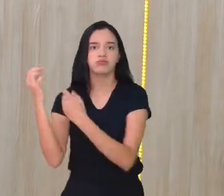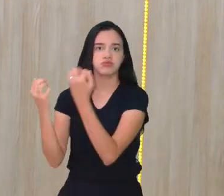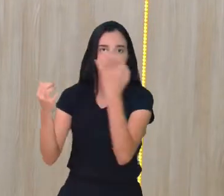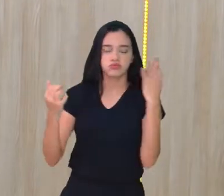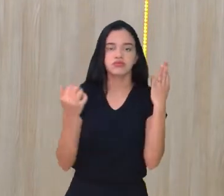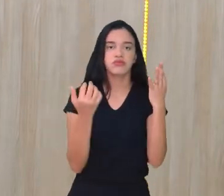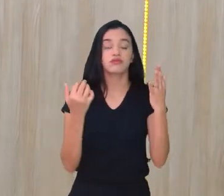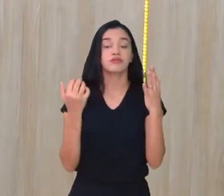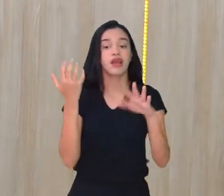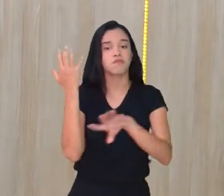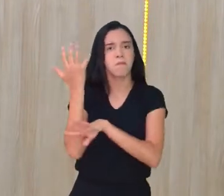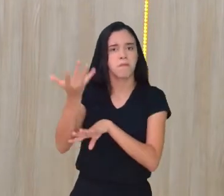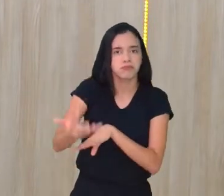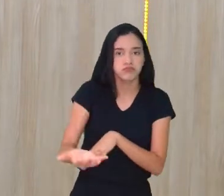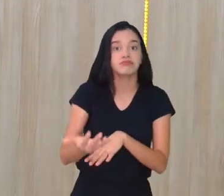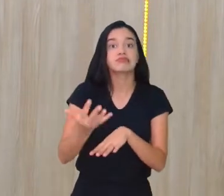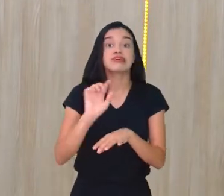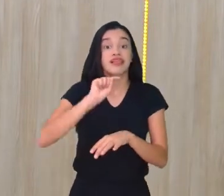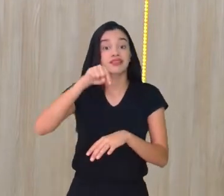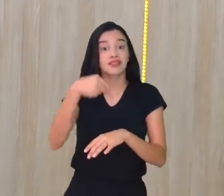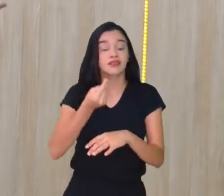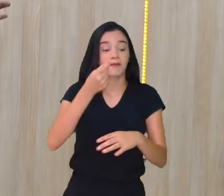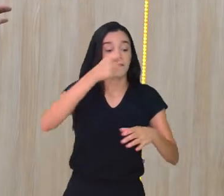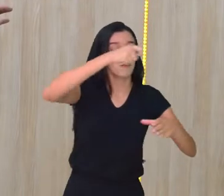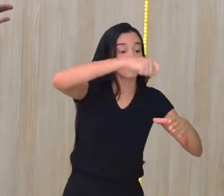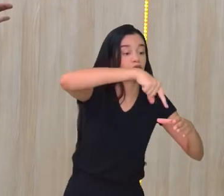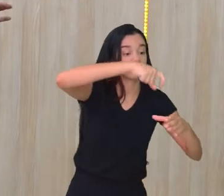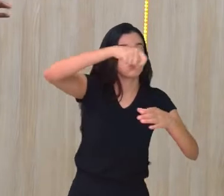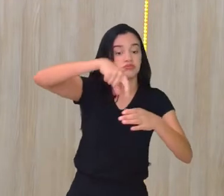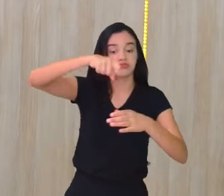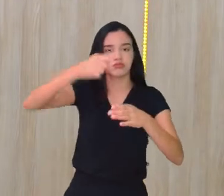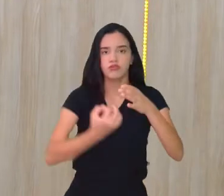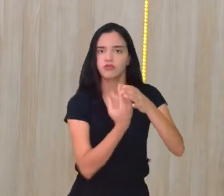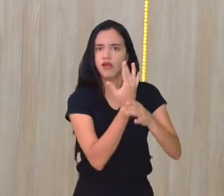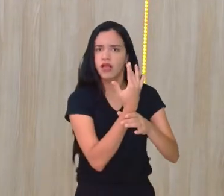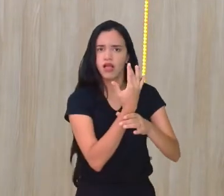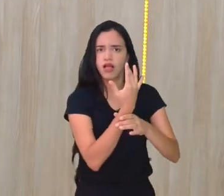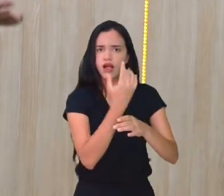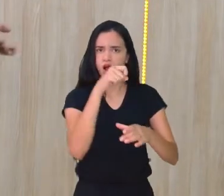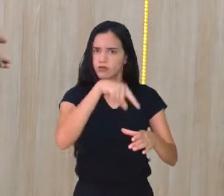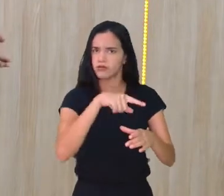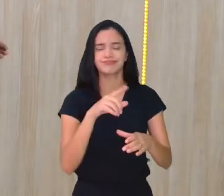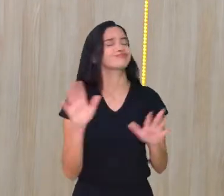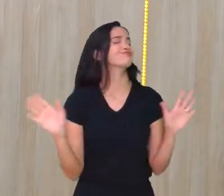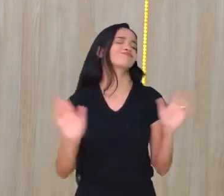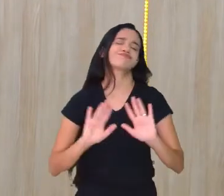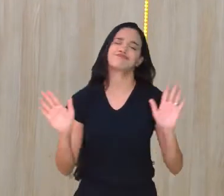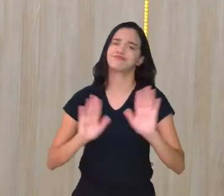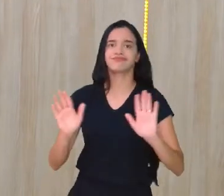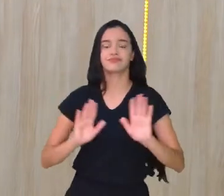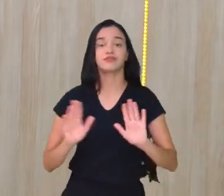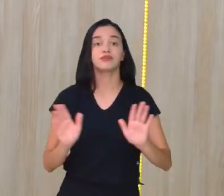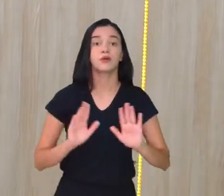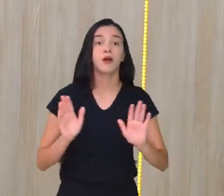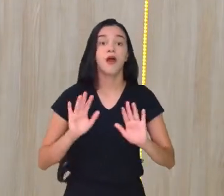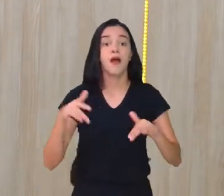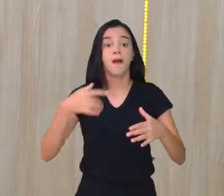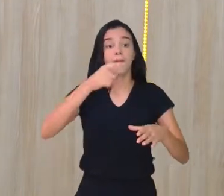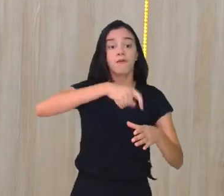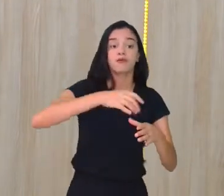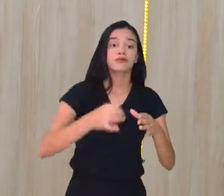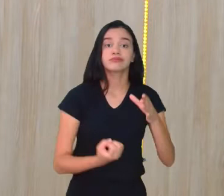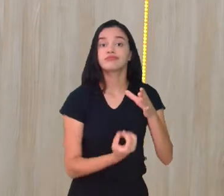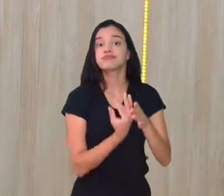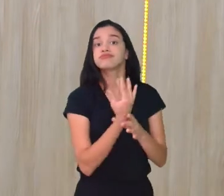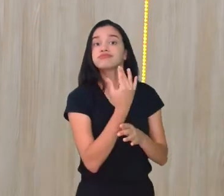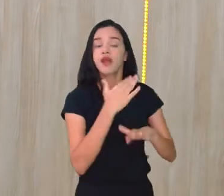se tem aquela preocupação de replantar, colocar uma nova espécie ali para que ela possa se desenvolver